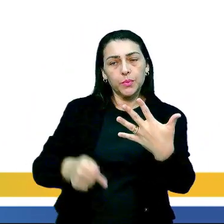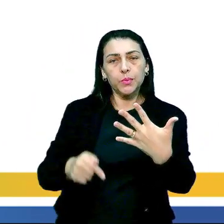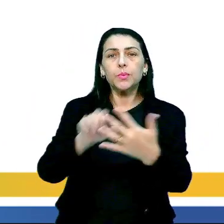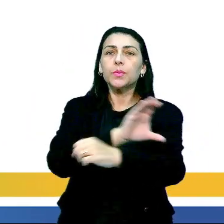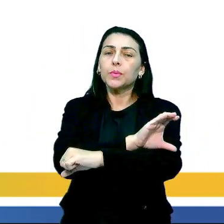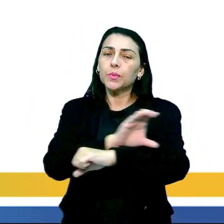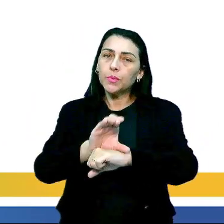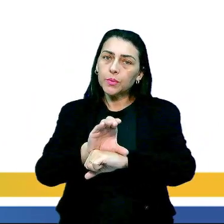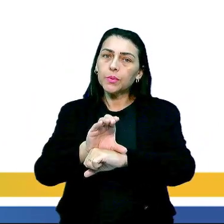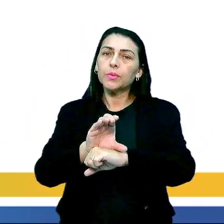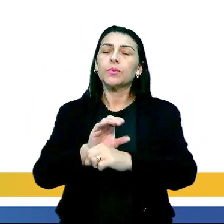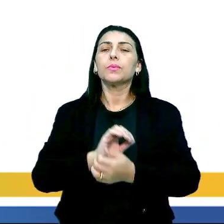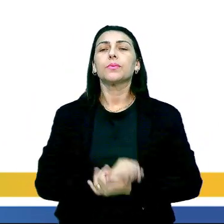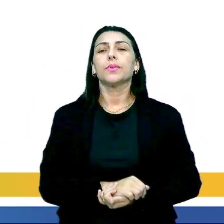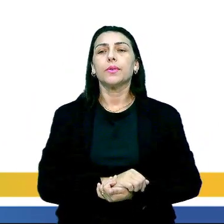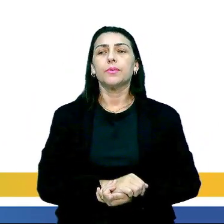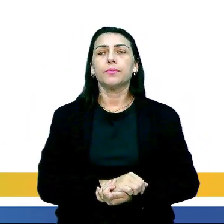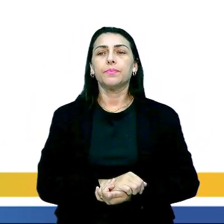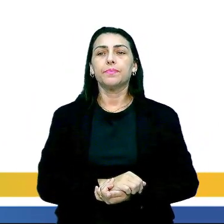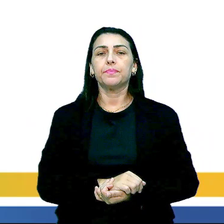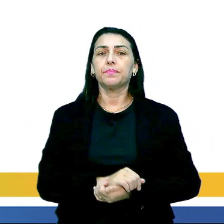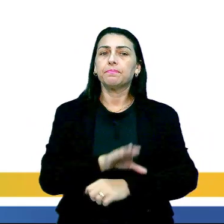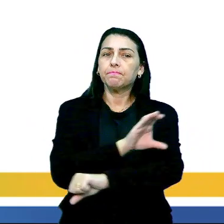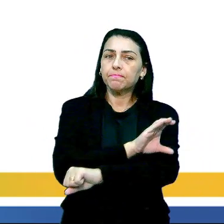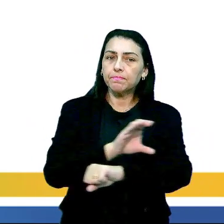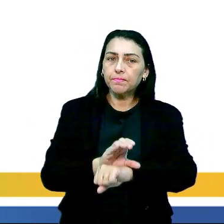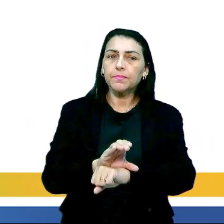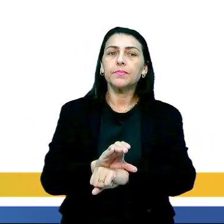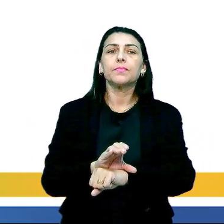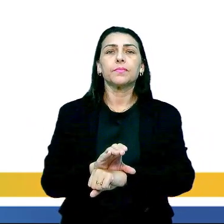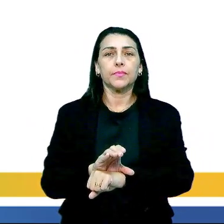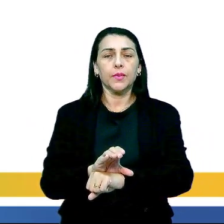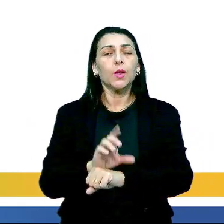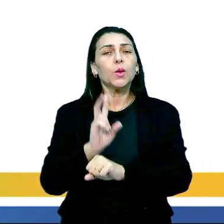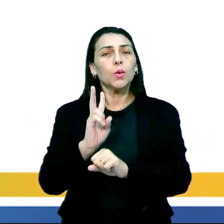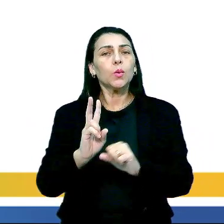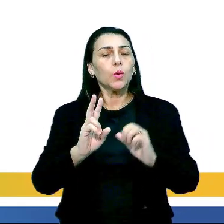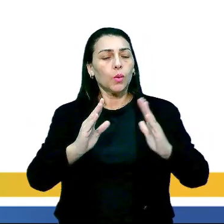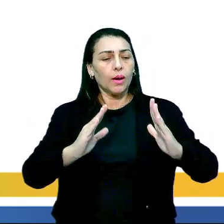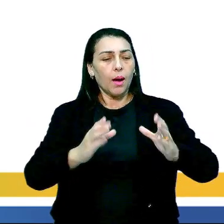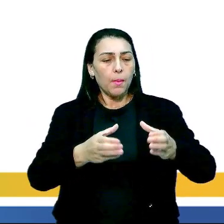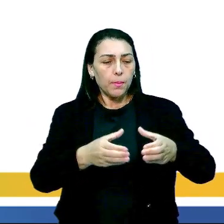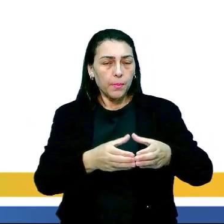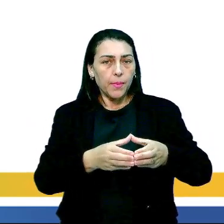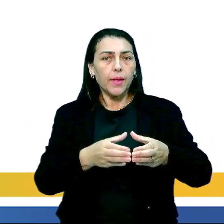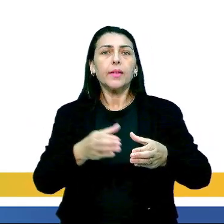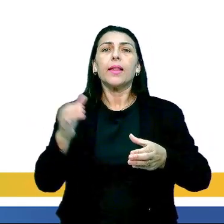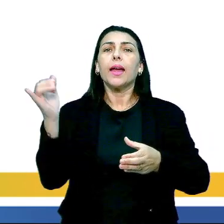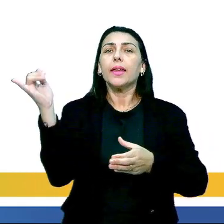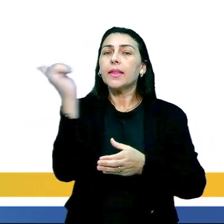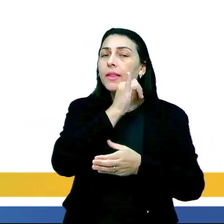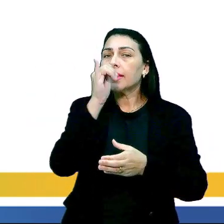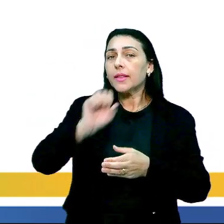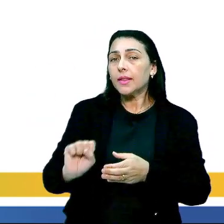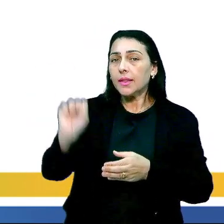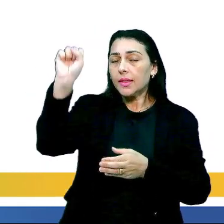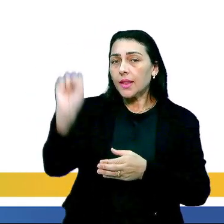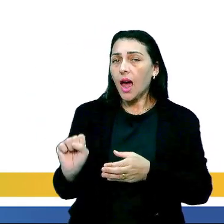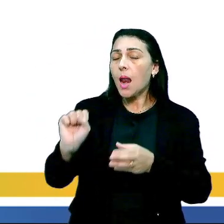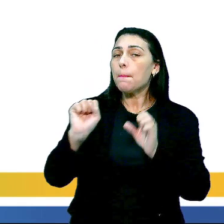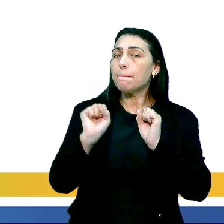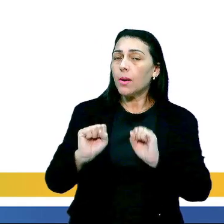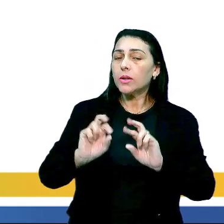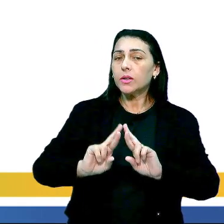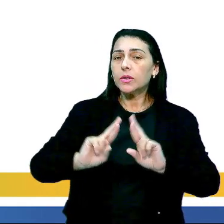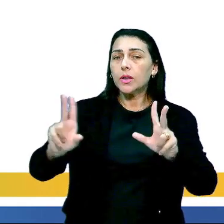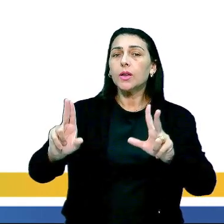de heterogeneidade cultural. A cultura de um vilarejo no sul da Itália pode ser diferente